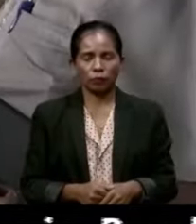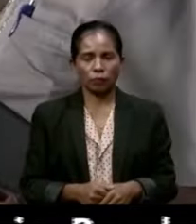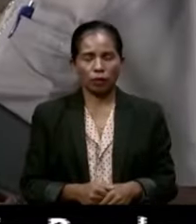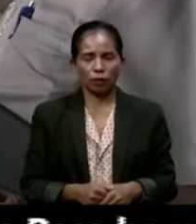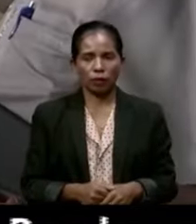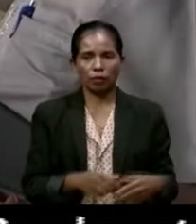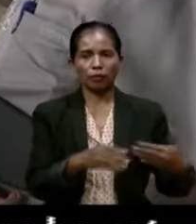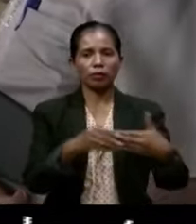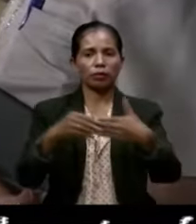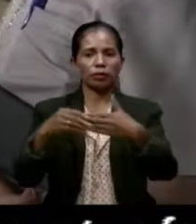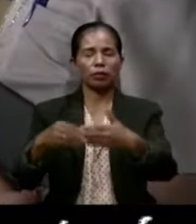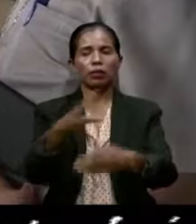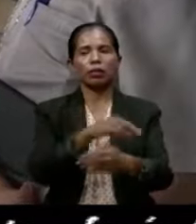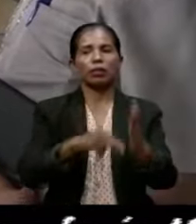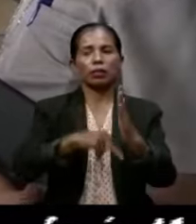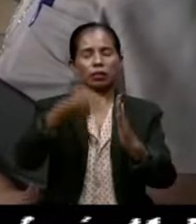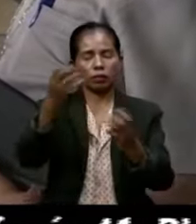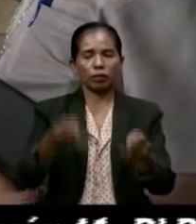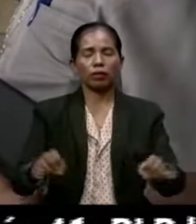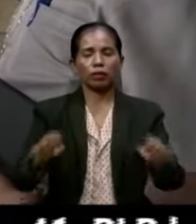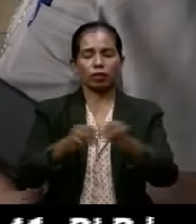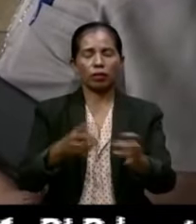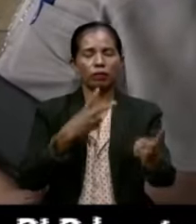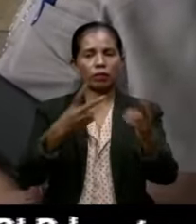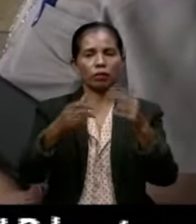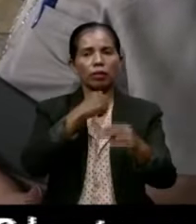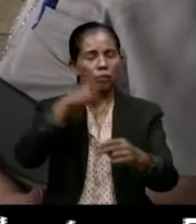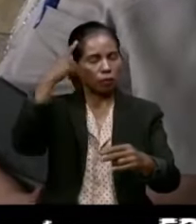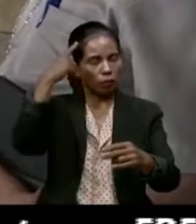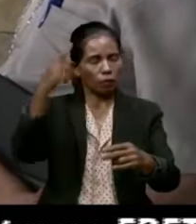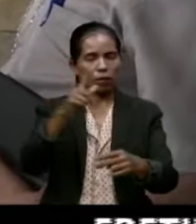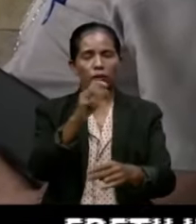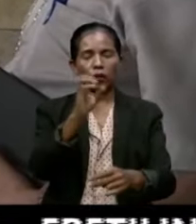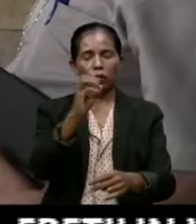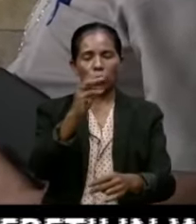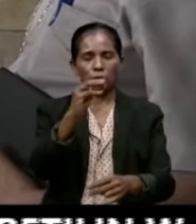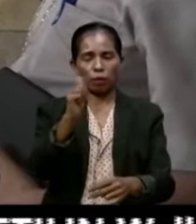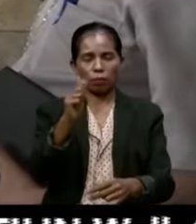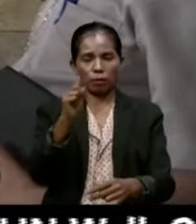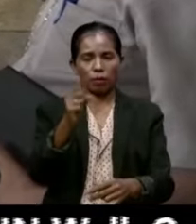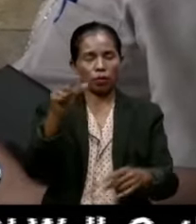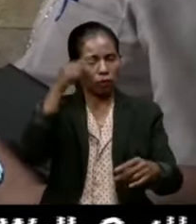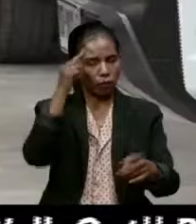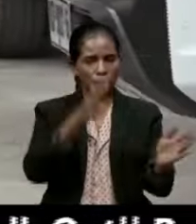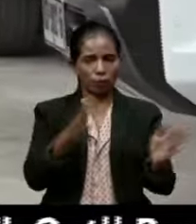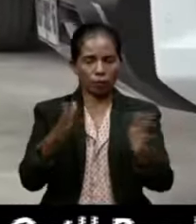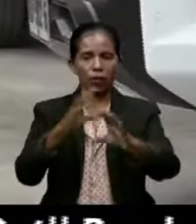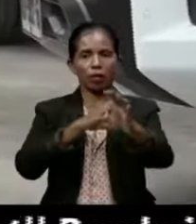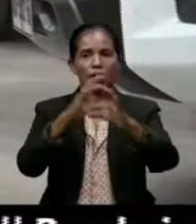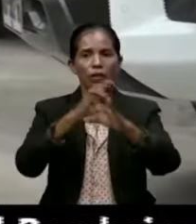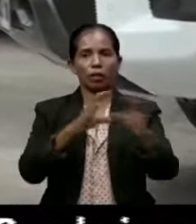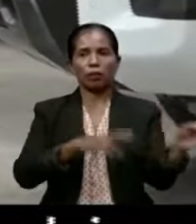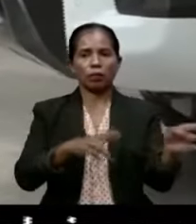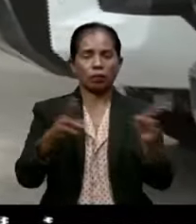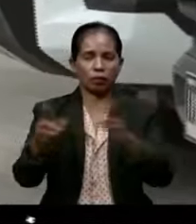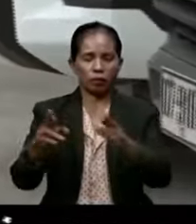Coordenador geral interino alto nível institucional visita Papa Francisco Tomás Cabral Hateten, dadau ne governo prepara una carreta proprio